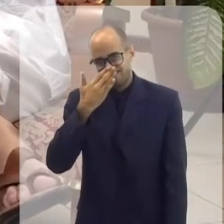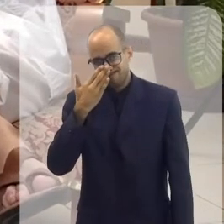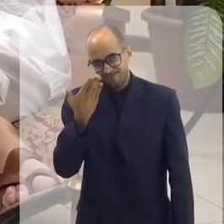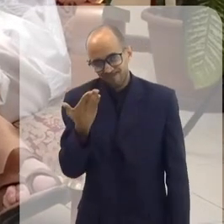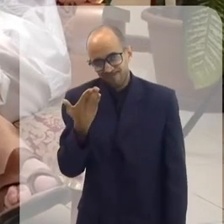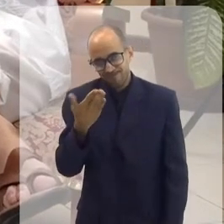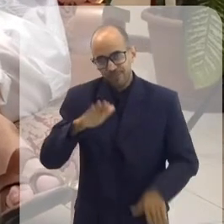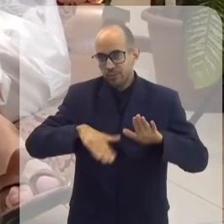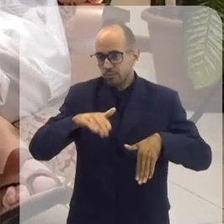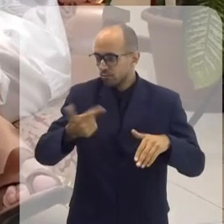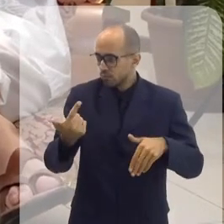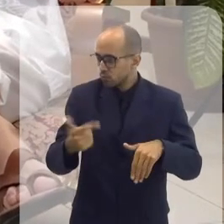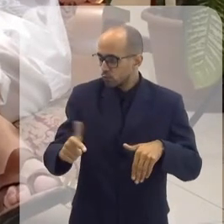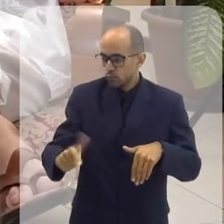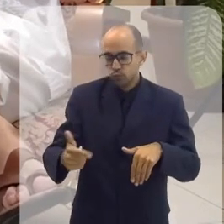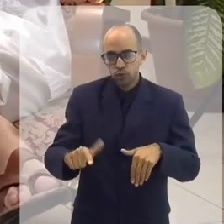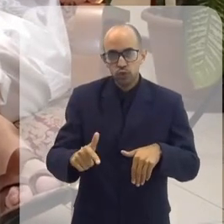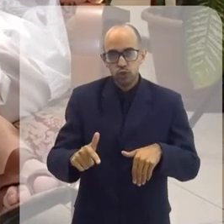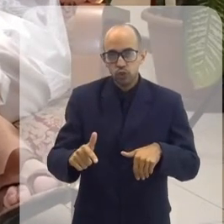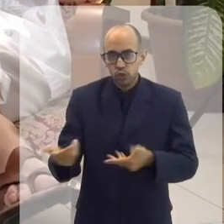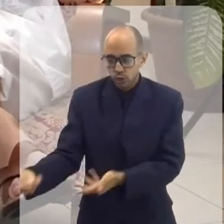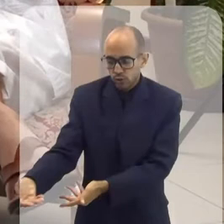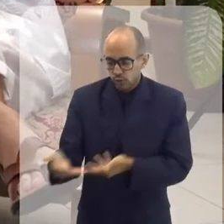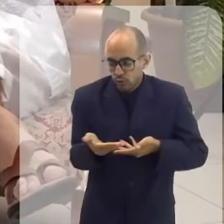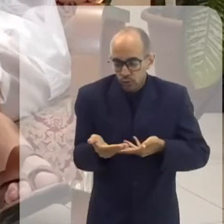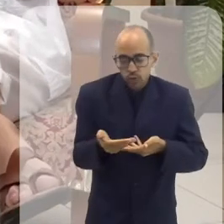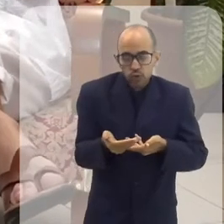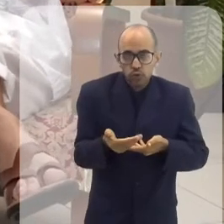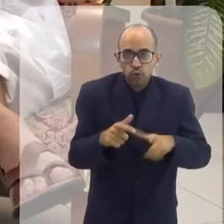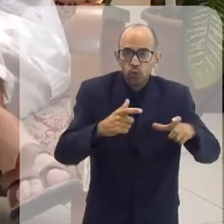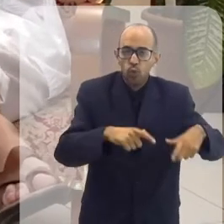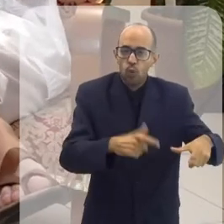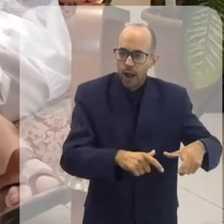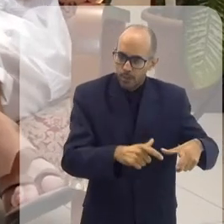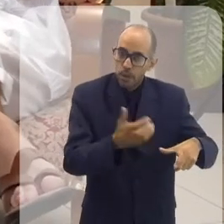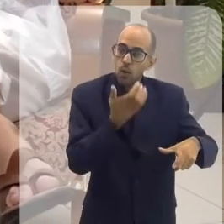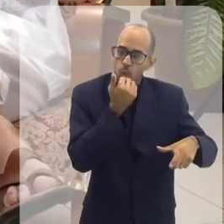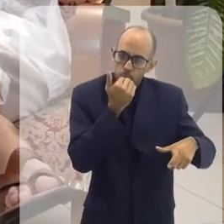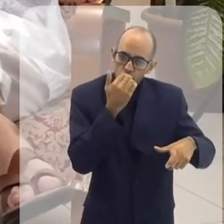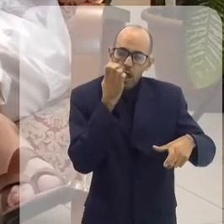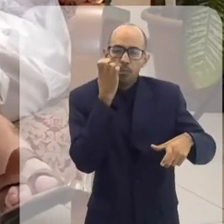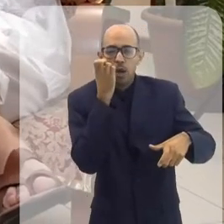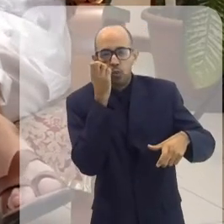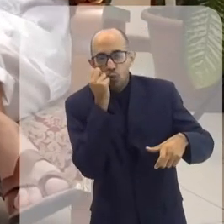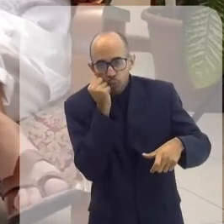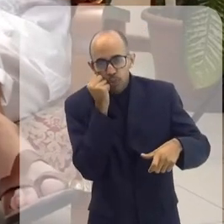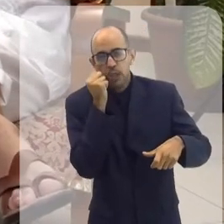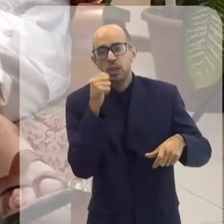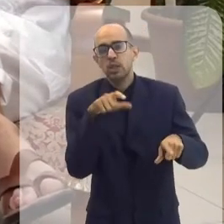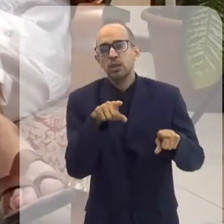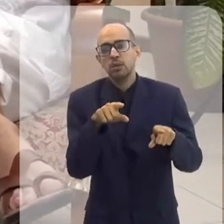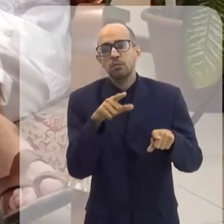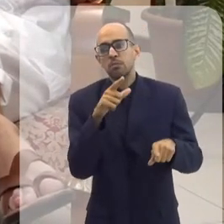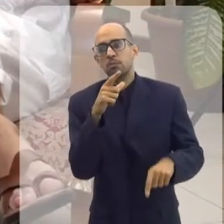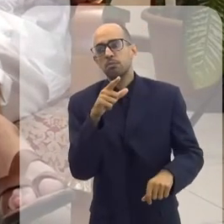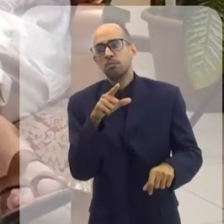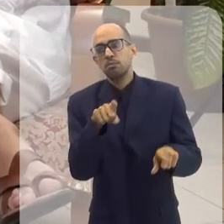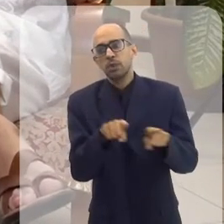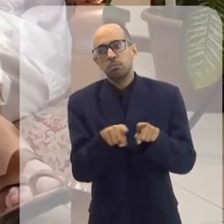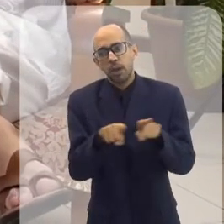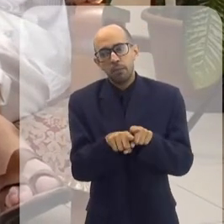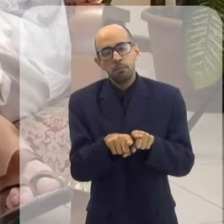vezes não tinham acolhimento em outros lugares para comer para dormir para serem